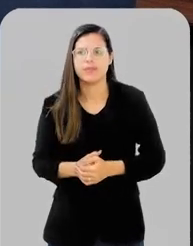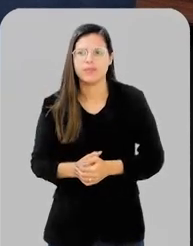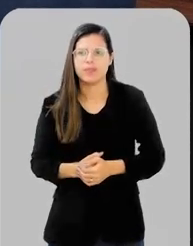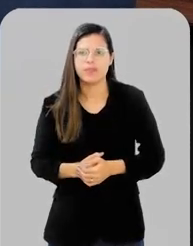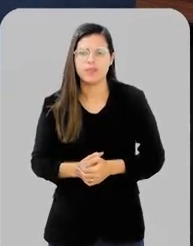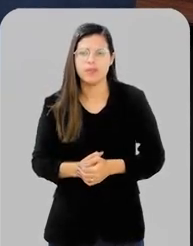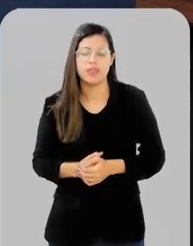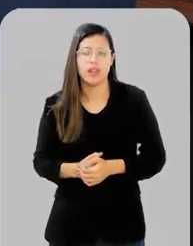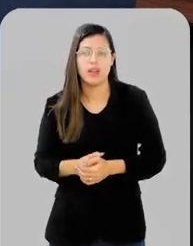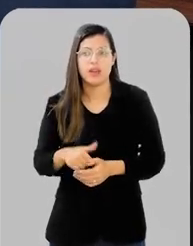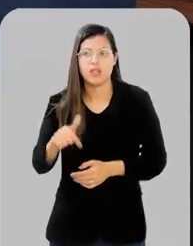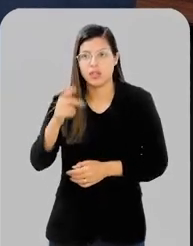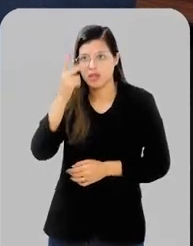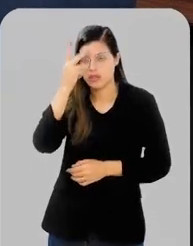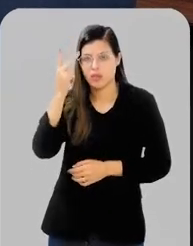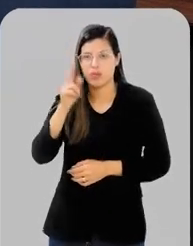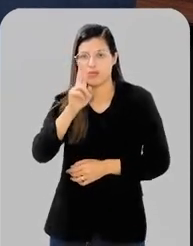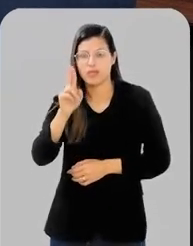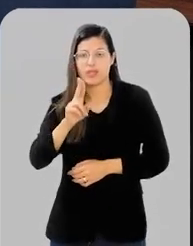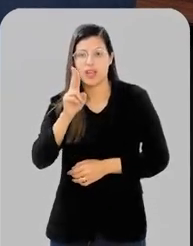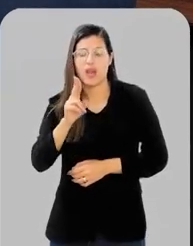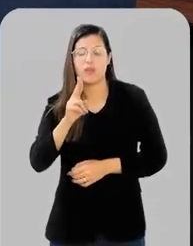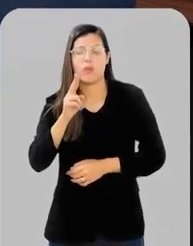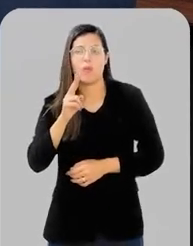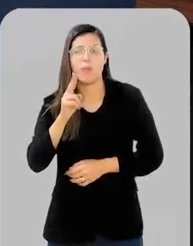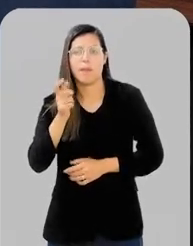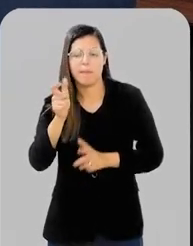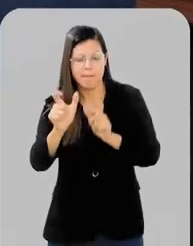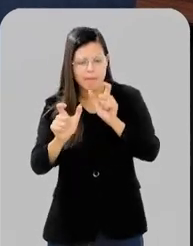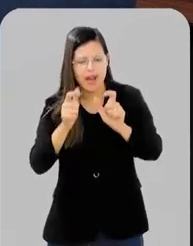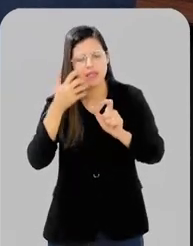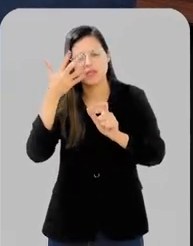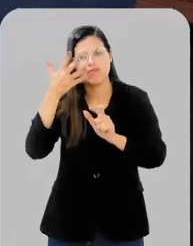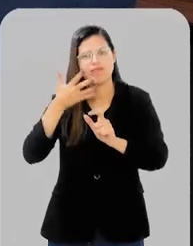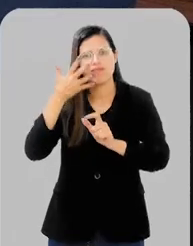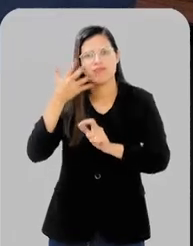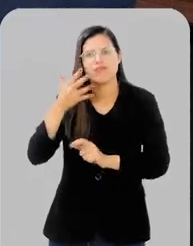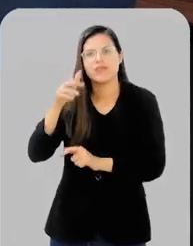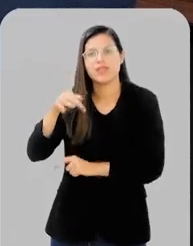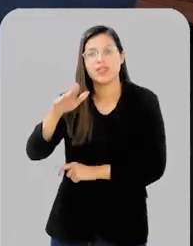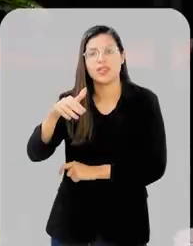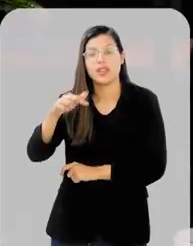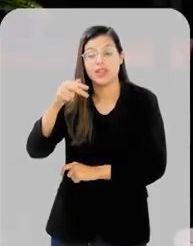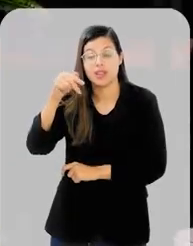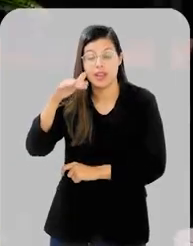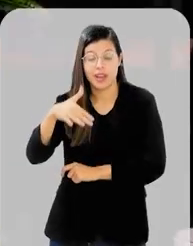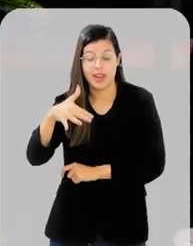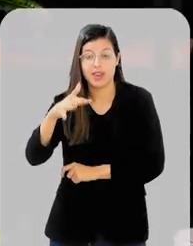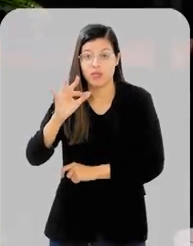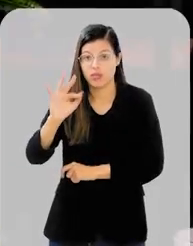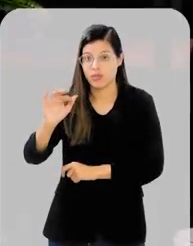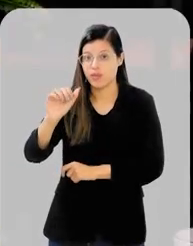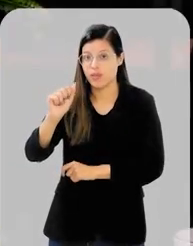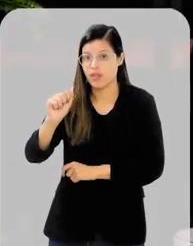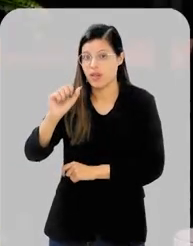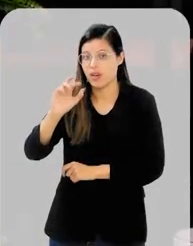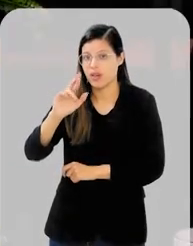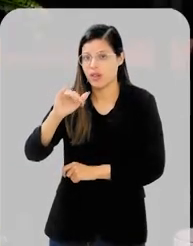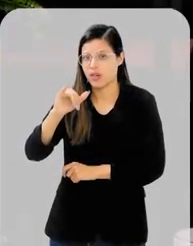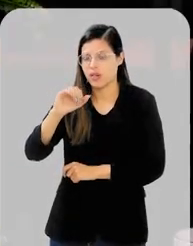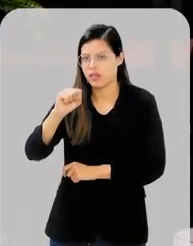usavam extremamente bem as palavras e a Bíblia é muito clara nisso eram os fariseus os fariseus eram os mestres da Lei pessoas